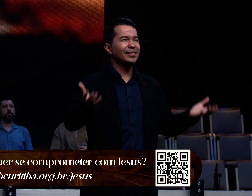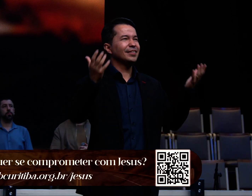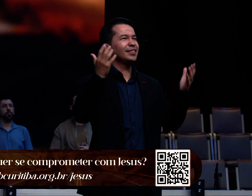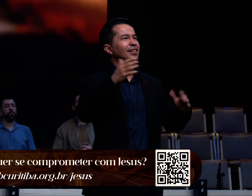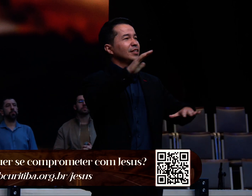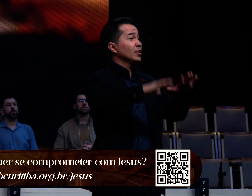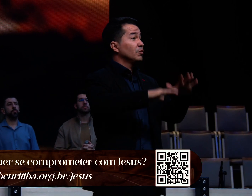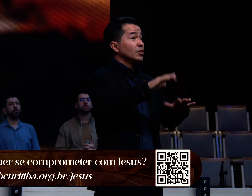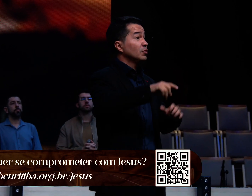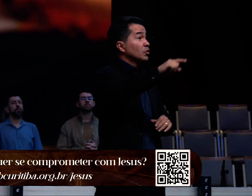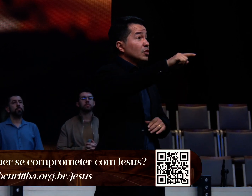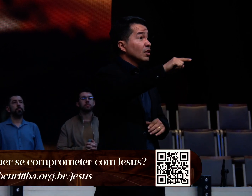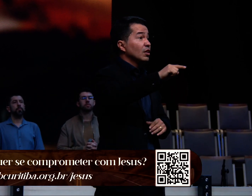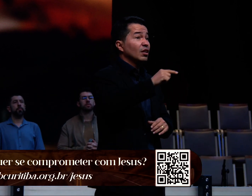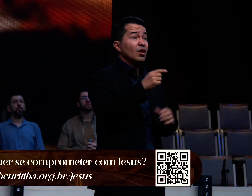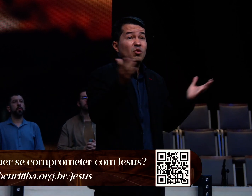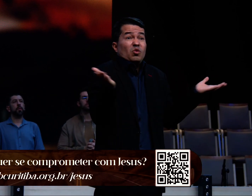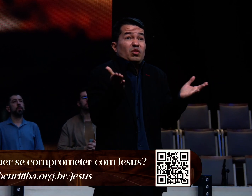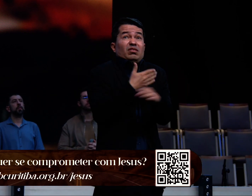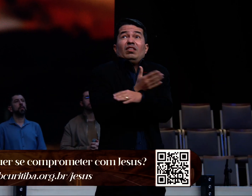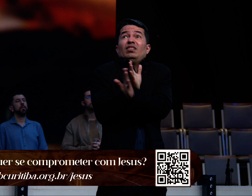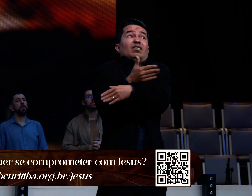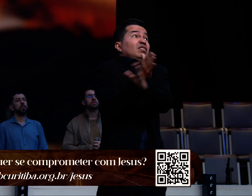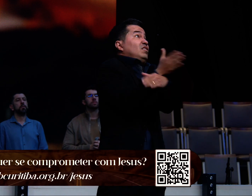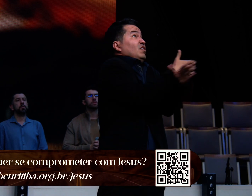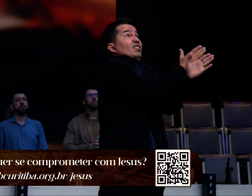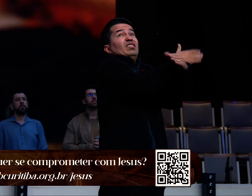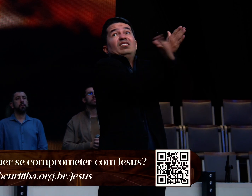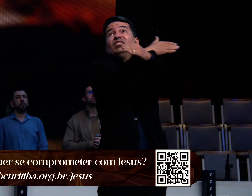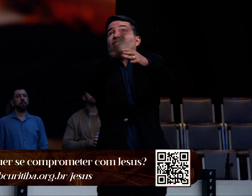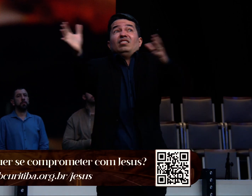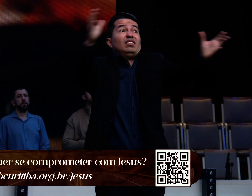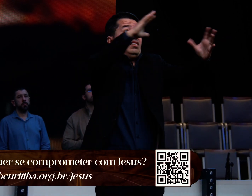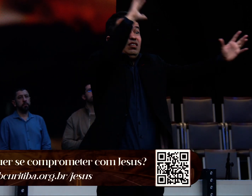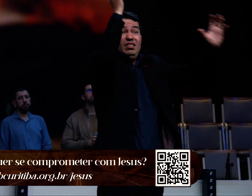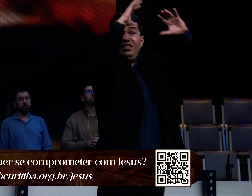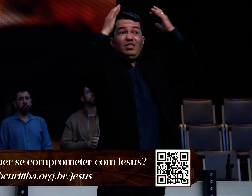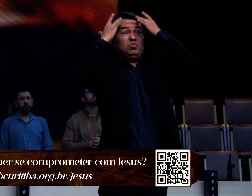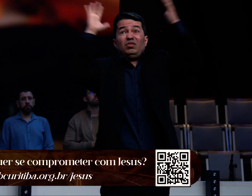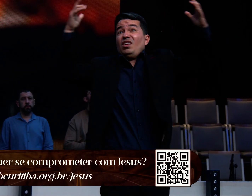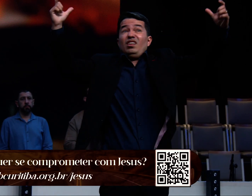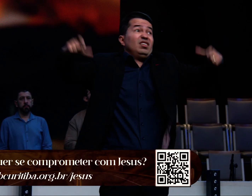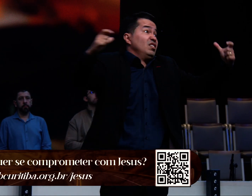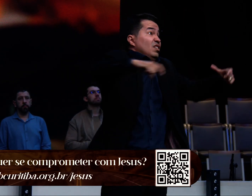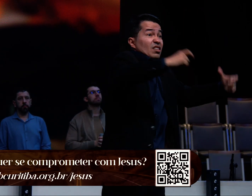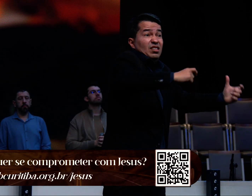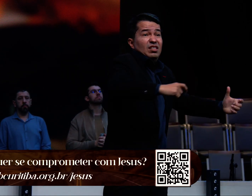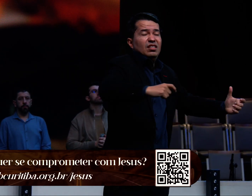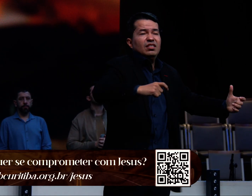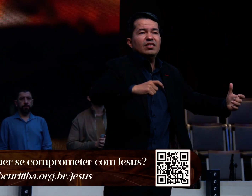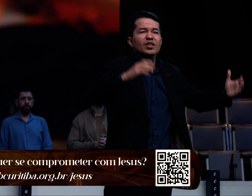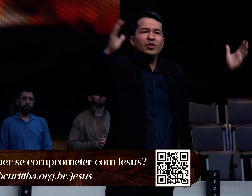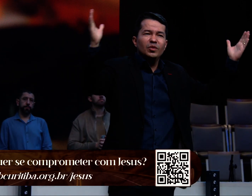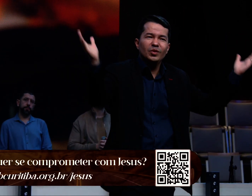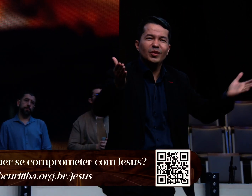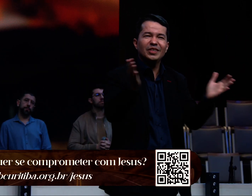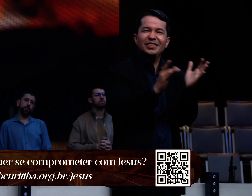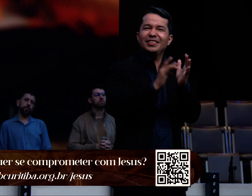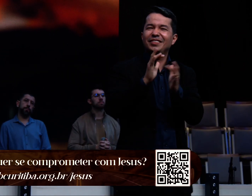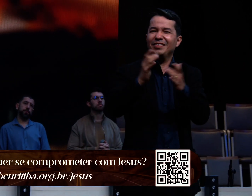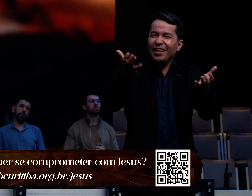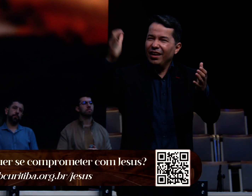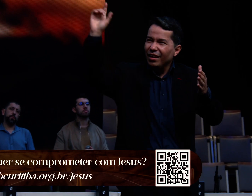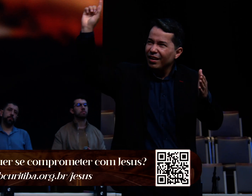paz e leveza na sua vida. Às vezes você nunca, né, anda ali meio perdido, nem não sabe como fazer as coisas, qual lugar